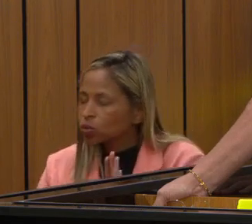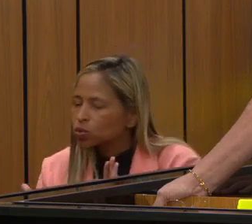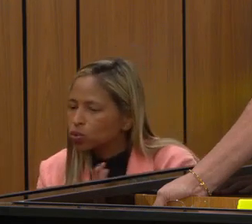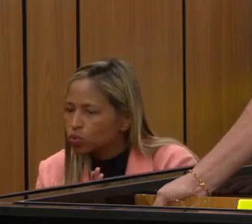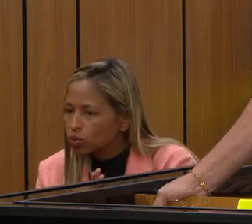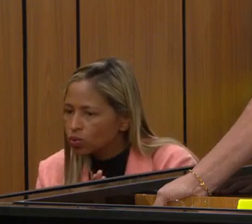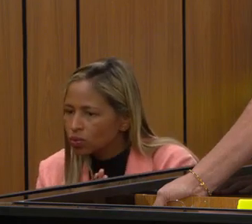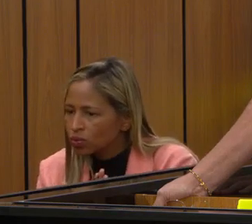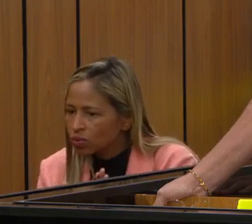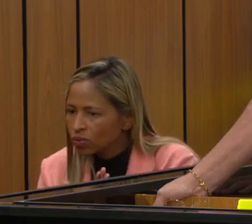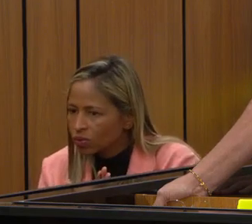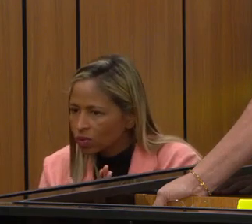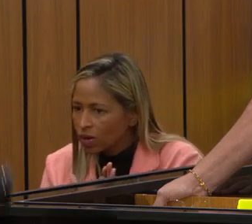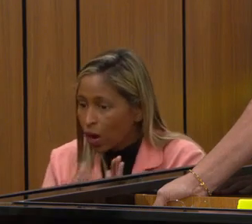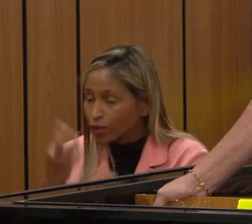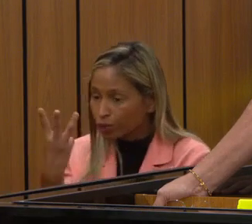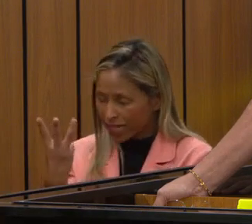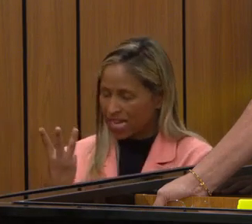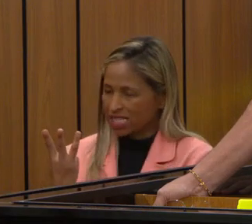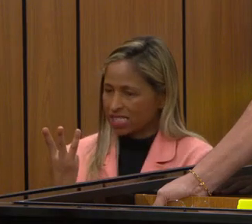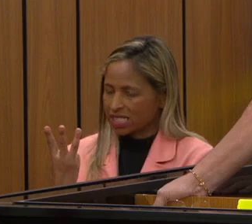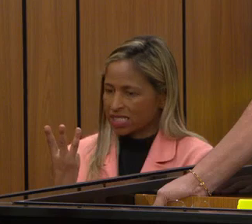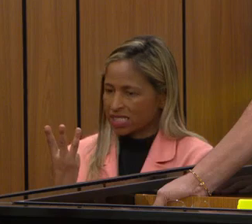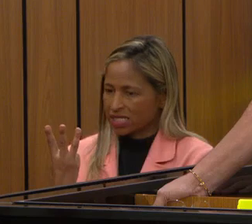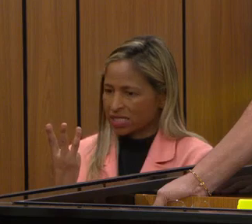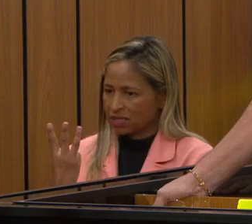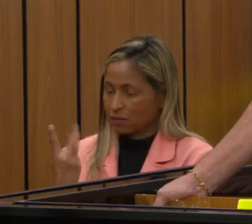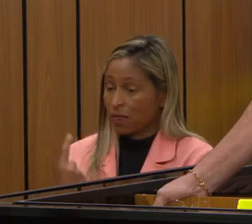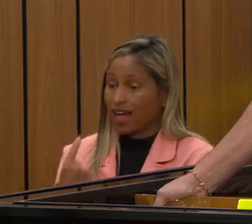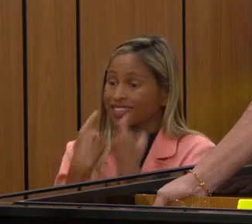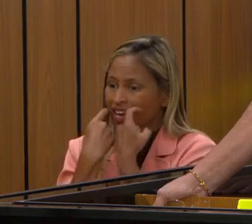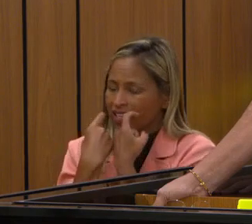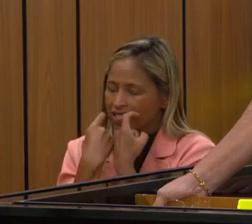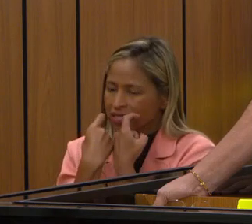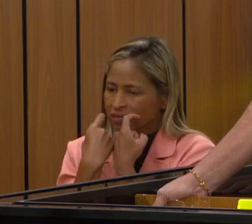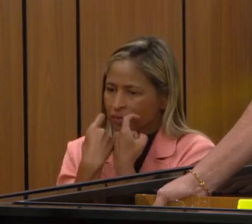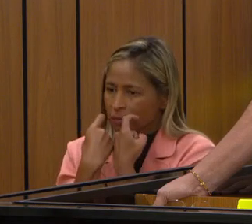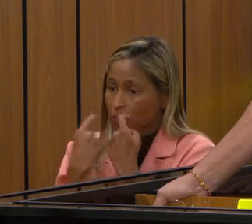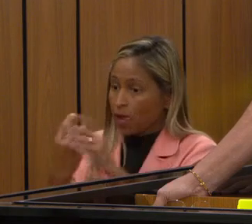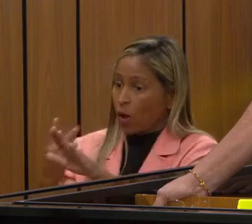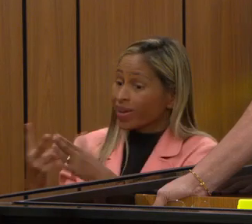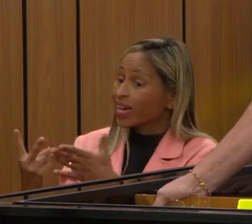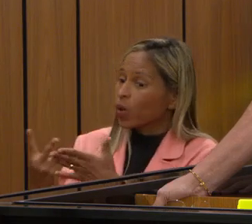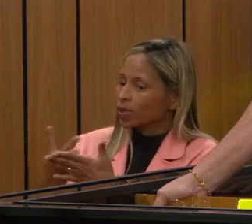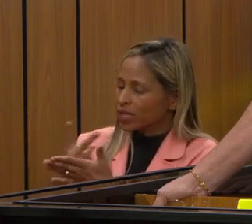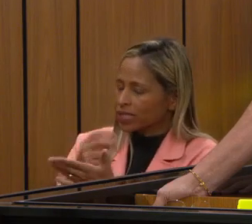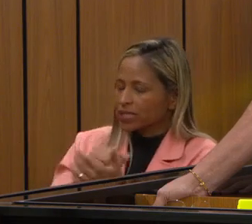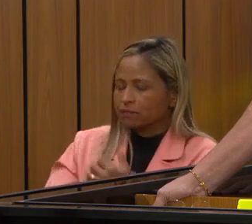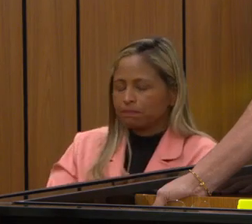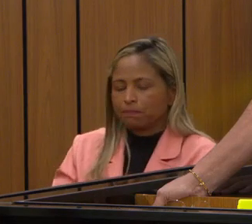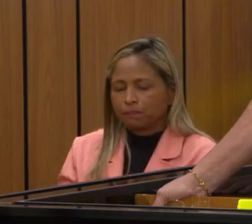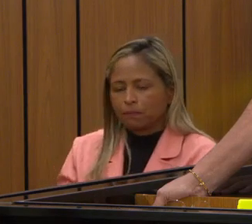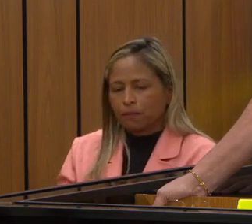ela tem eu tenho três implantes inferiores que que acontece